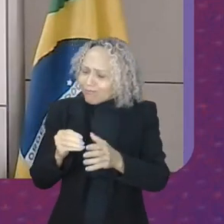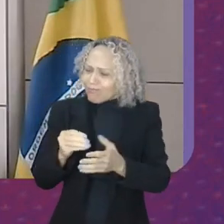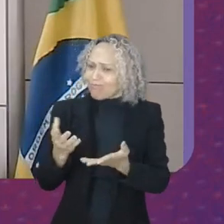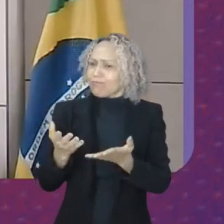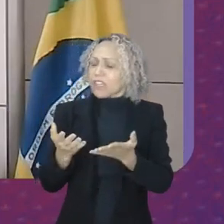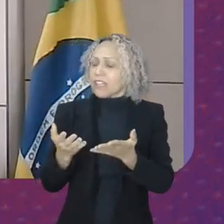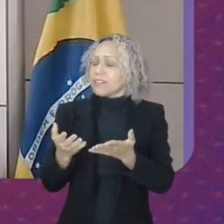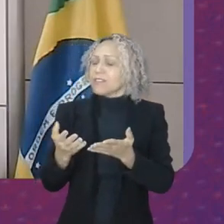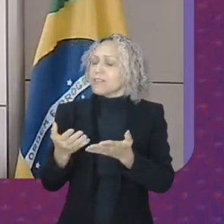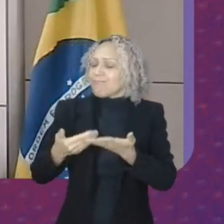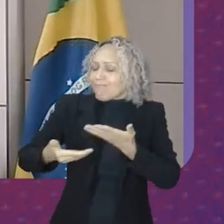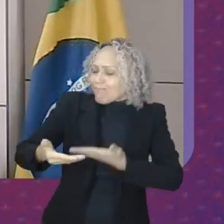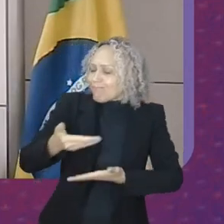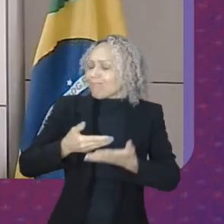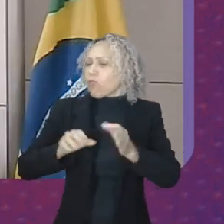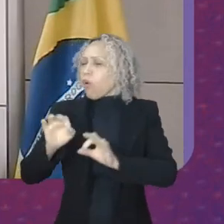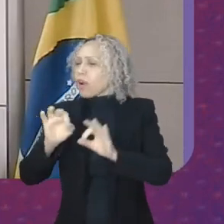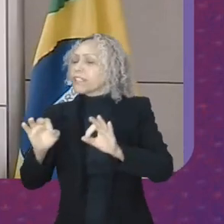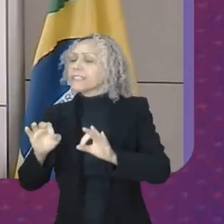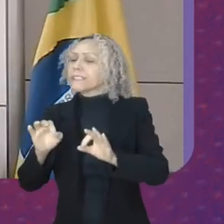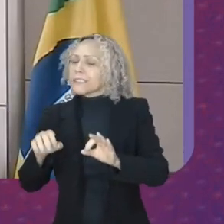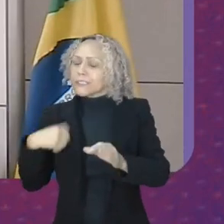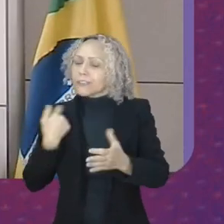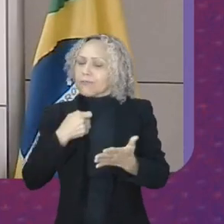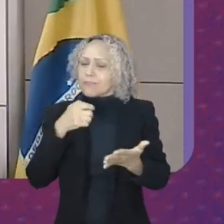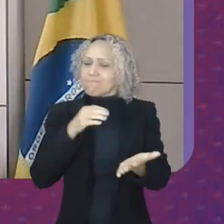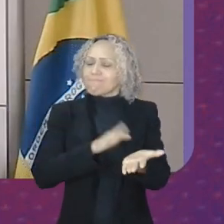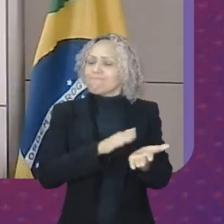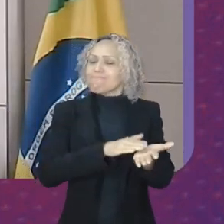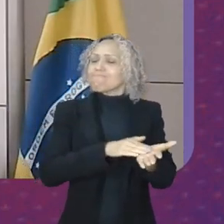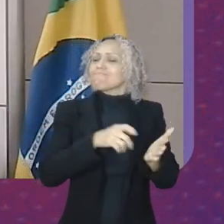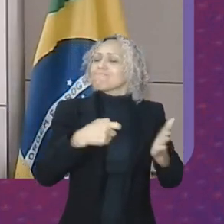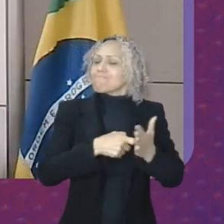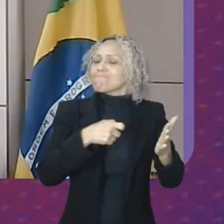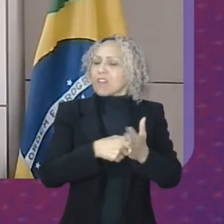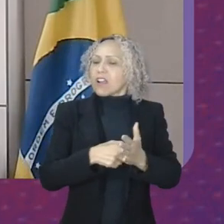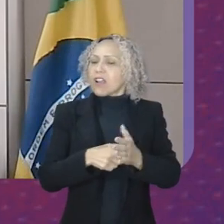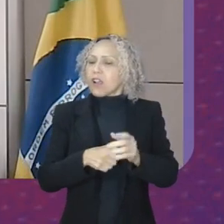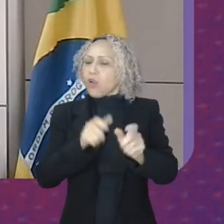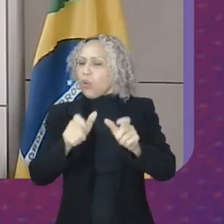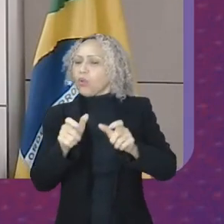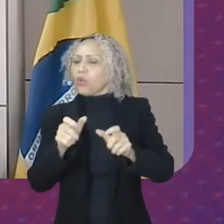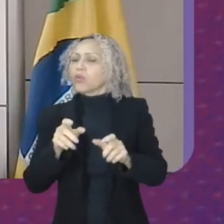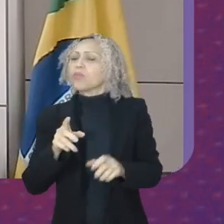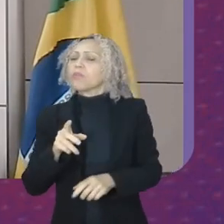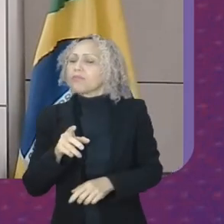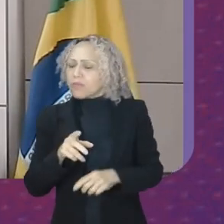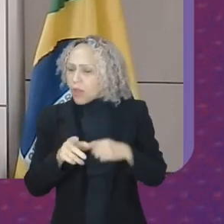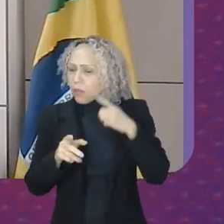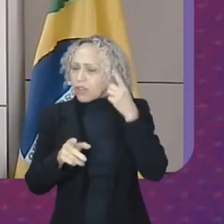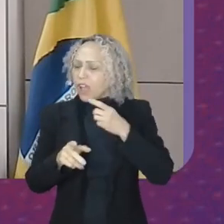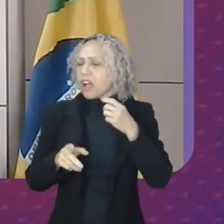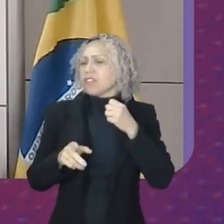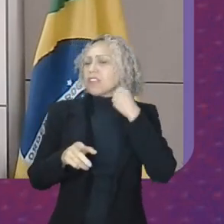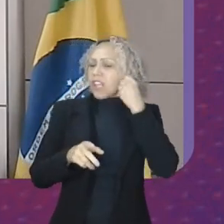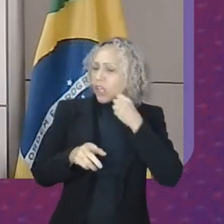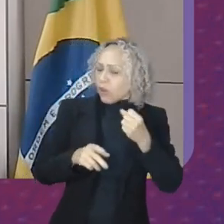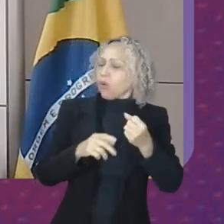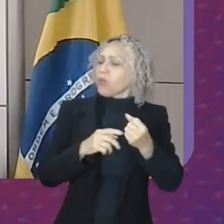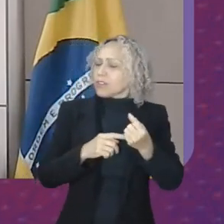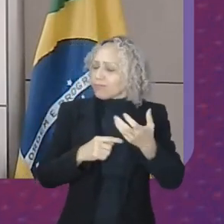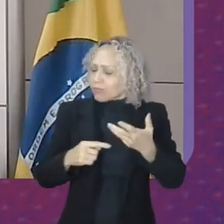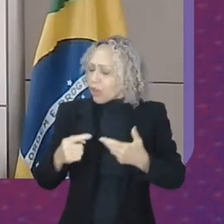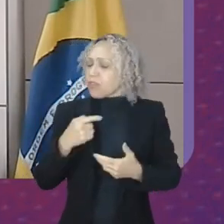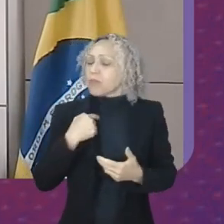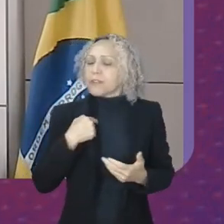execução das políticas públicas no Ministério das Mulheres. Aí já deixo aqui o nosso apelo, o nosso recado, que vocês